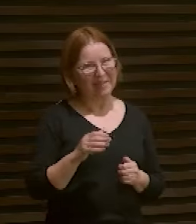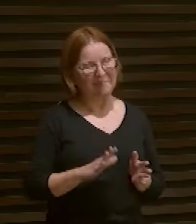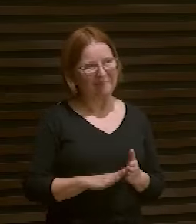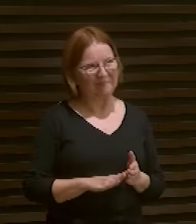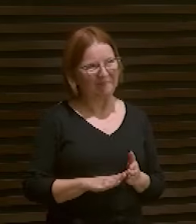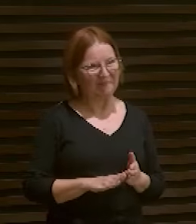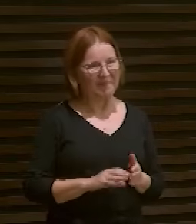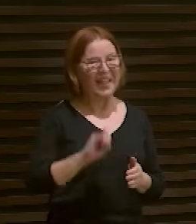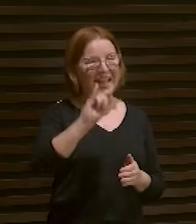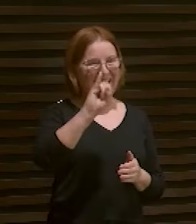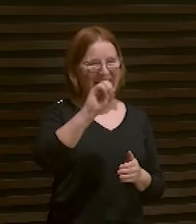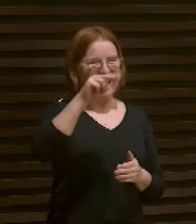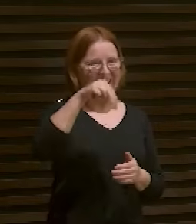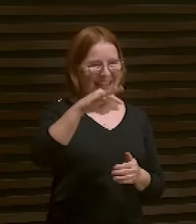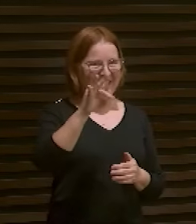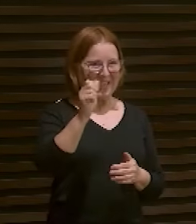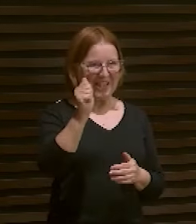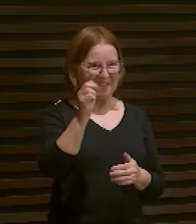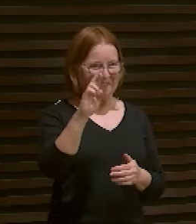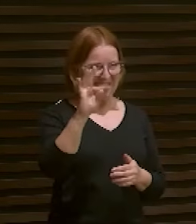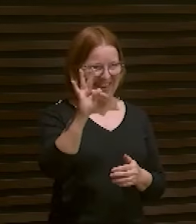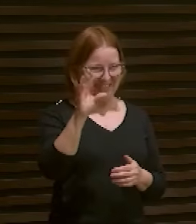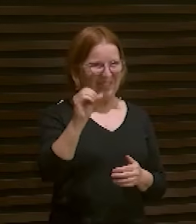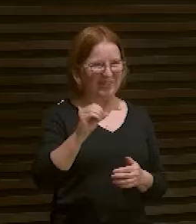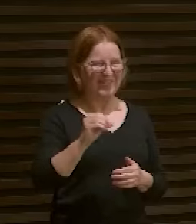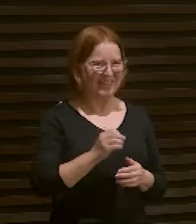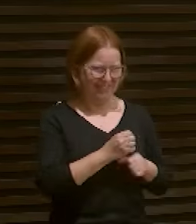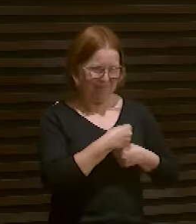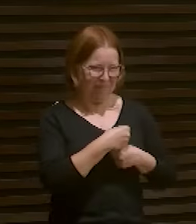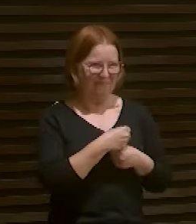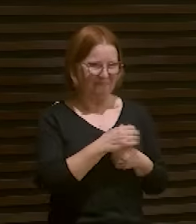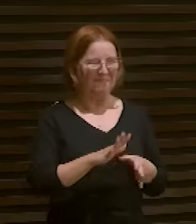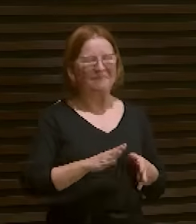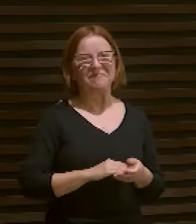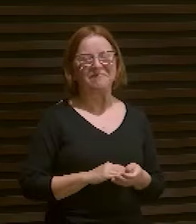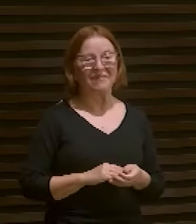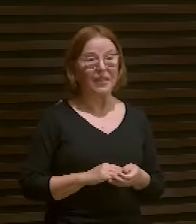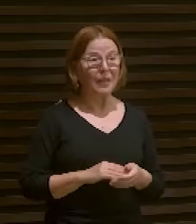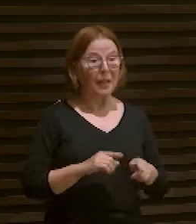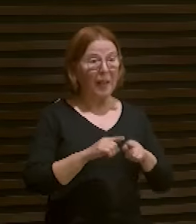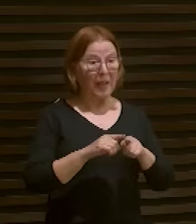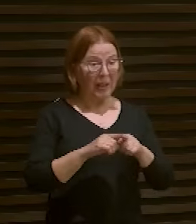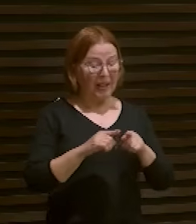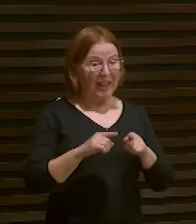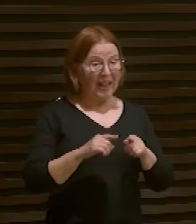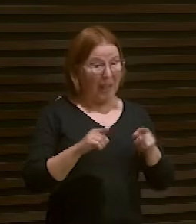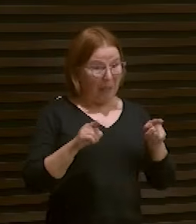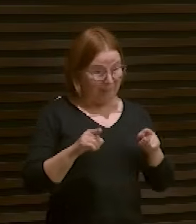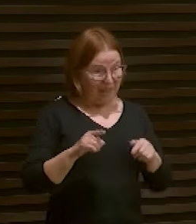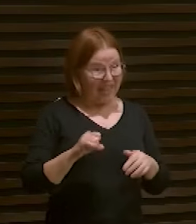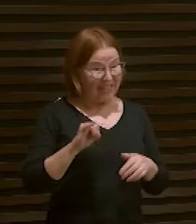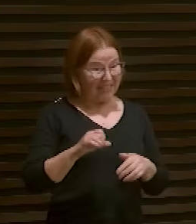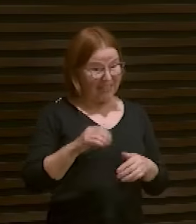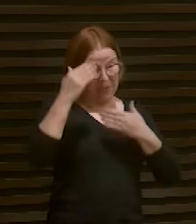Por que a Bíblia diz em tudo dai graças? Porque quando eu estou agradecendo, eu estou bloqueando